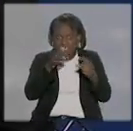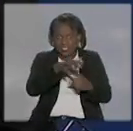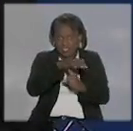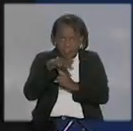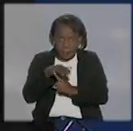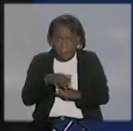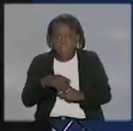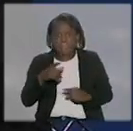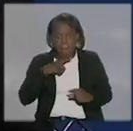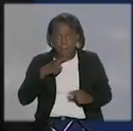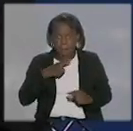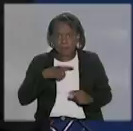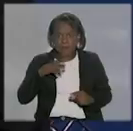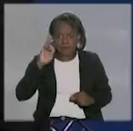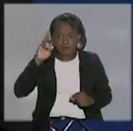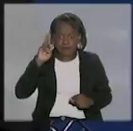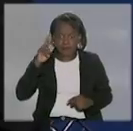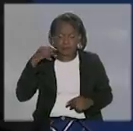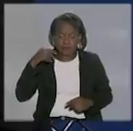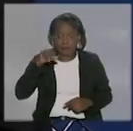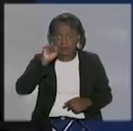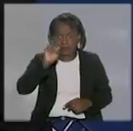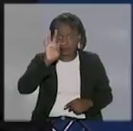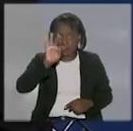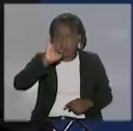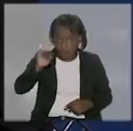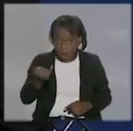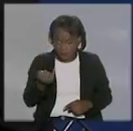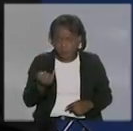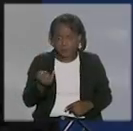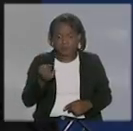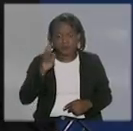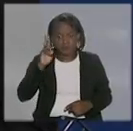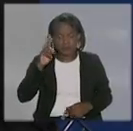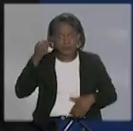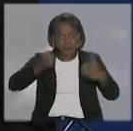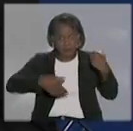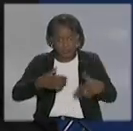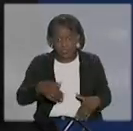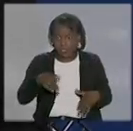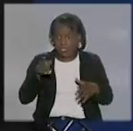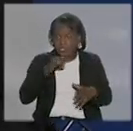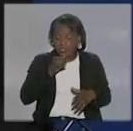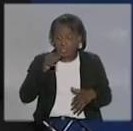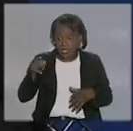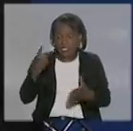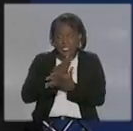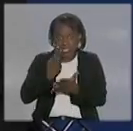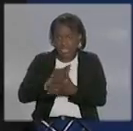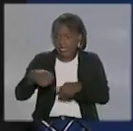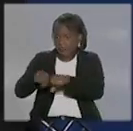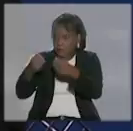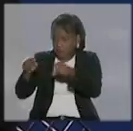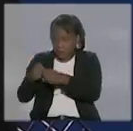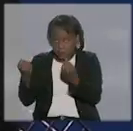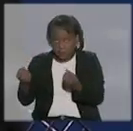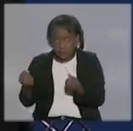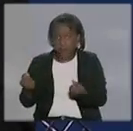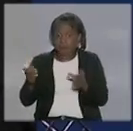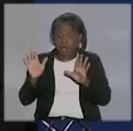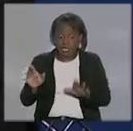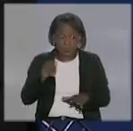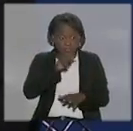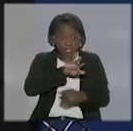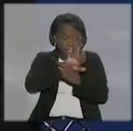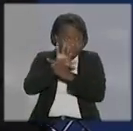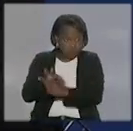e até uma jurisprudência do STJ que deixa claro, olha, não só quem comete o crime ambiental, o dano,